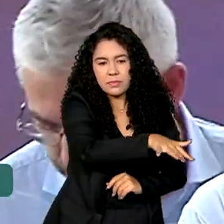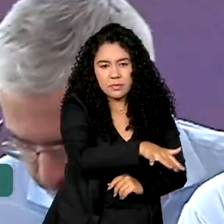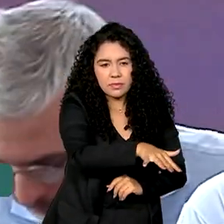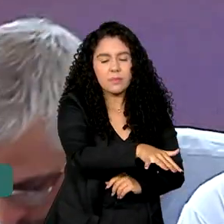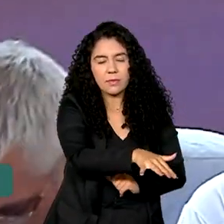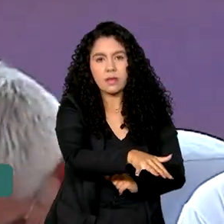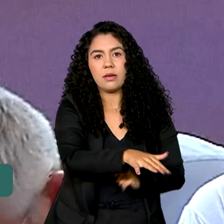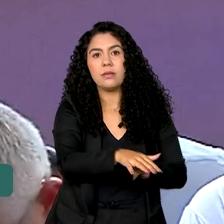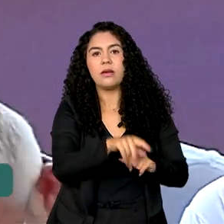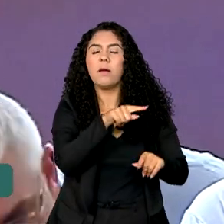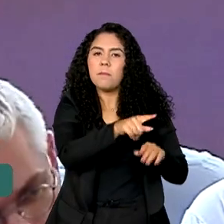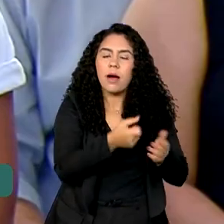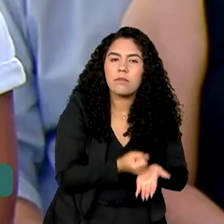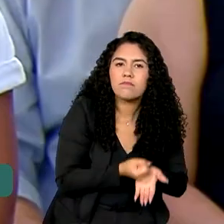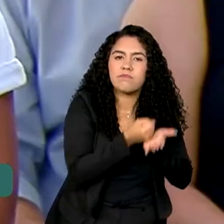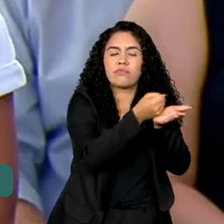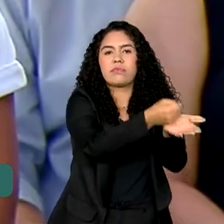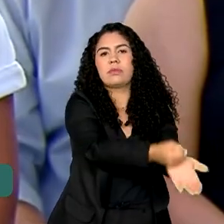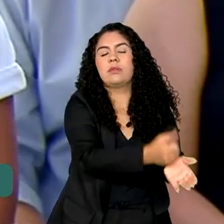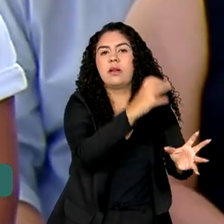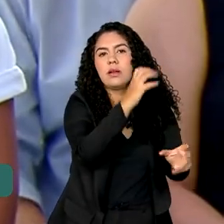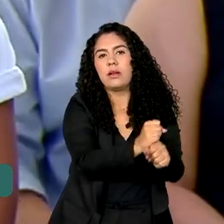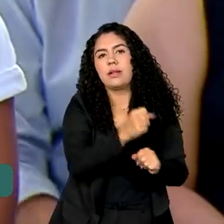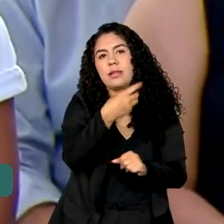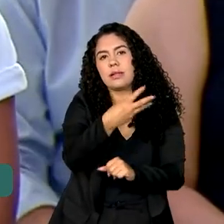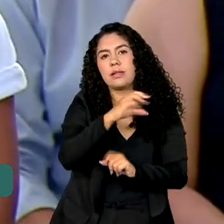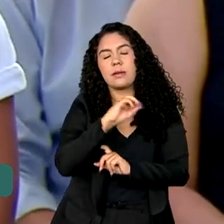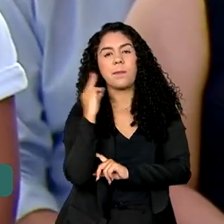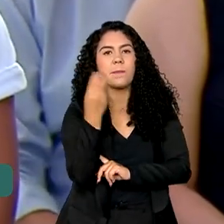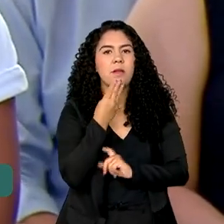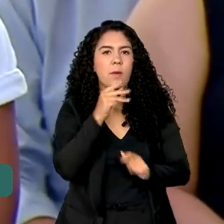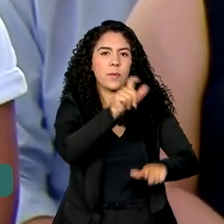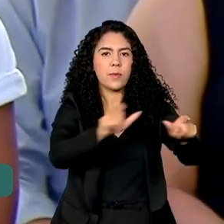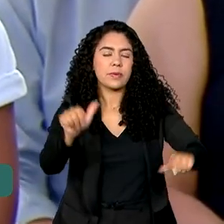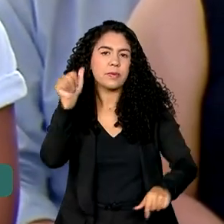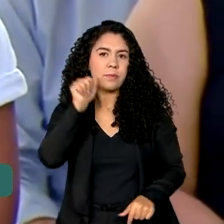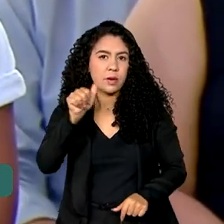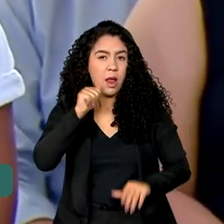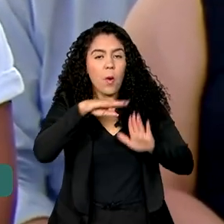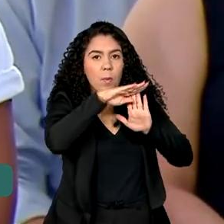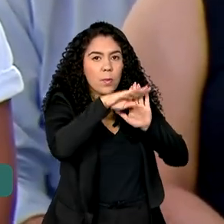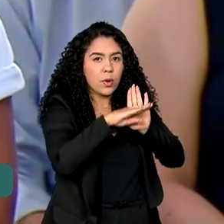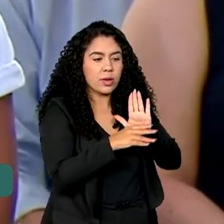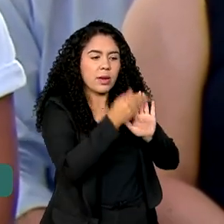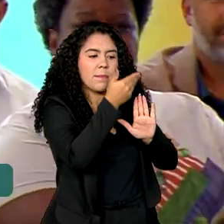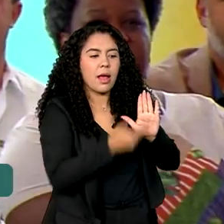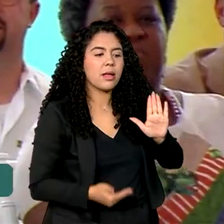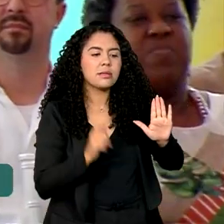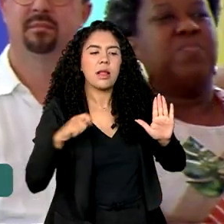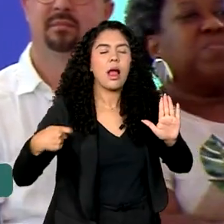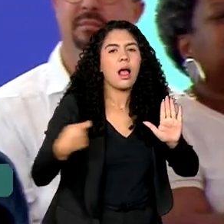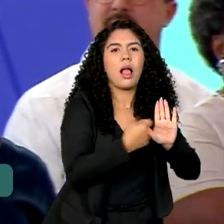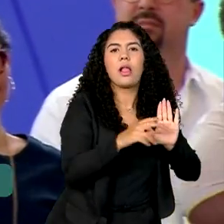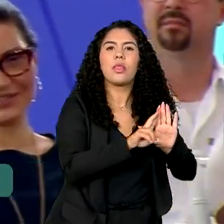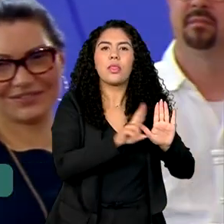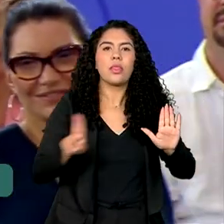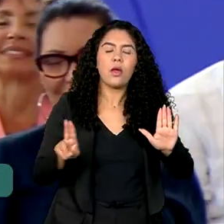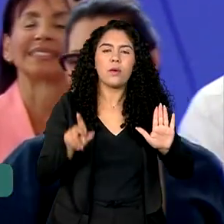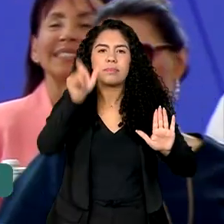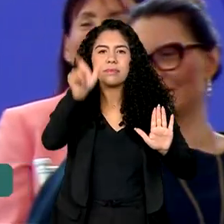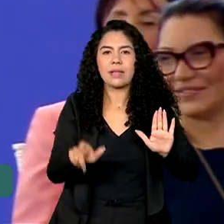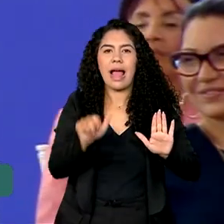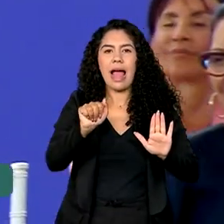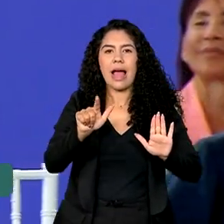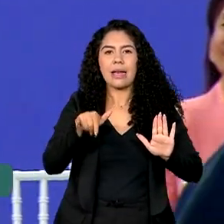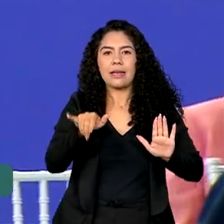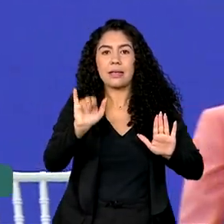R$ 4,850 milhões para beneficiar 30 milhões de mulheres. O programa recebeu o nome em homenagem a Aline